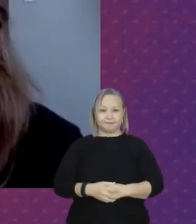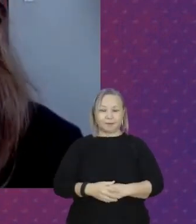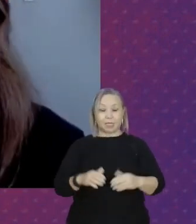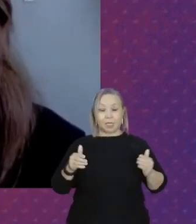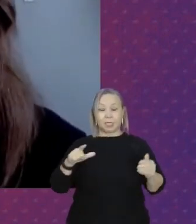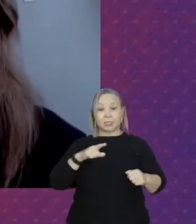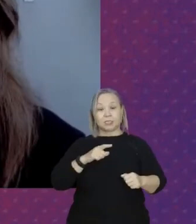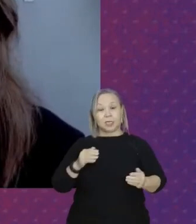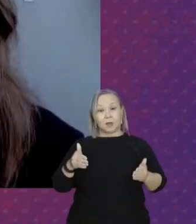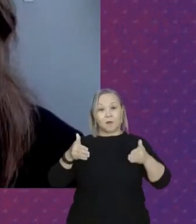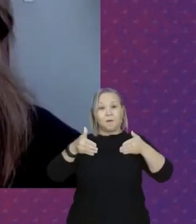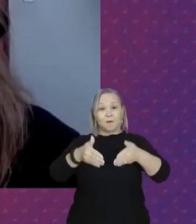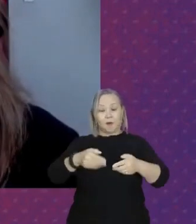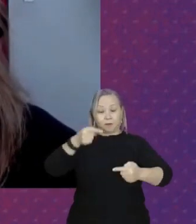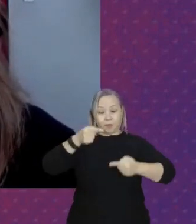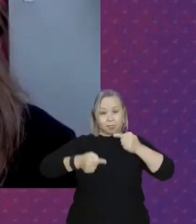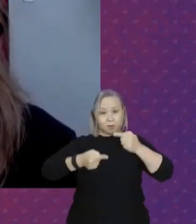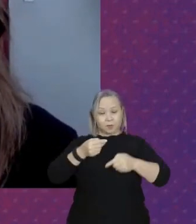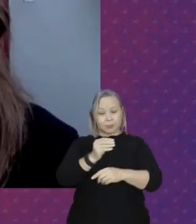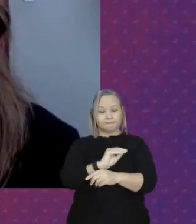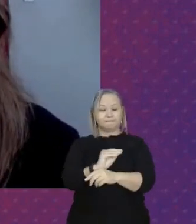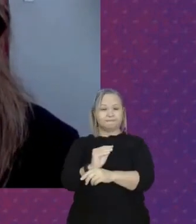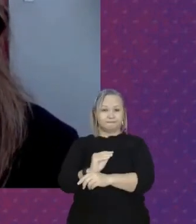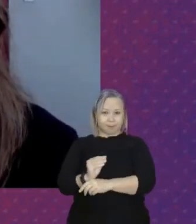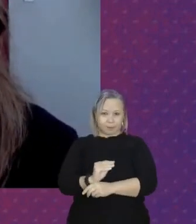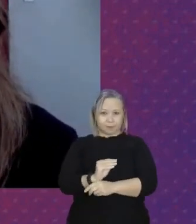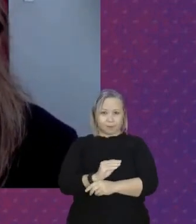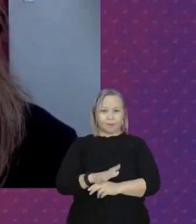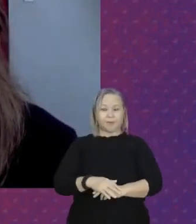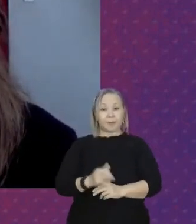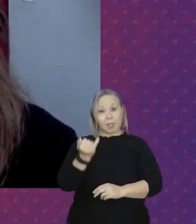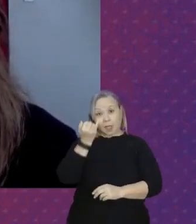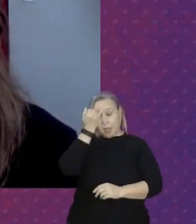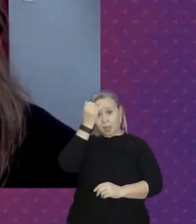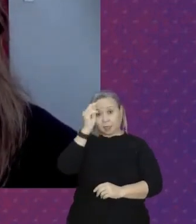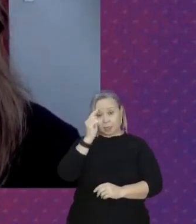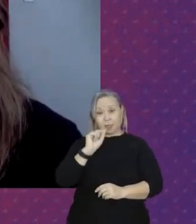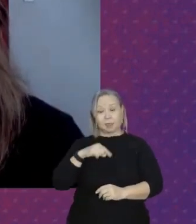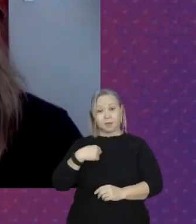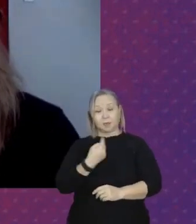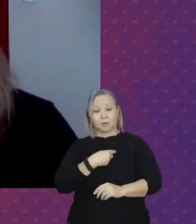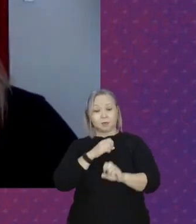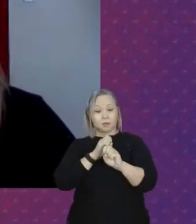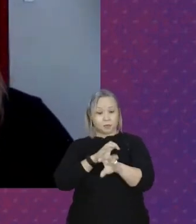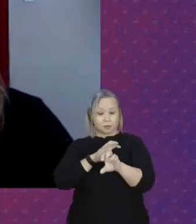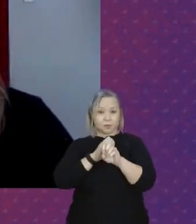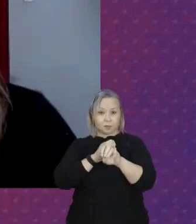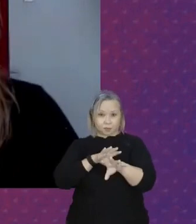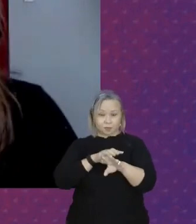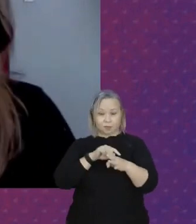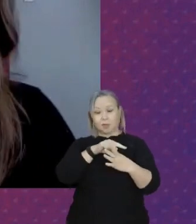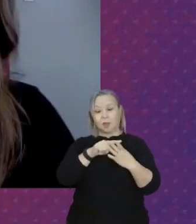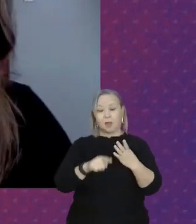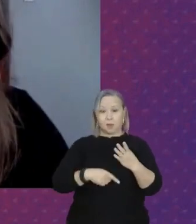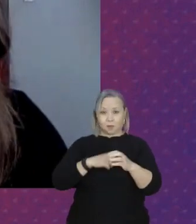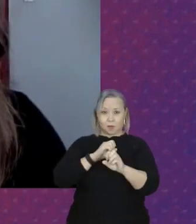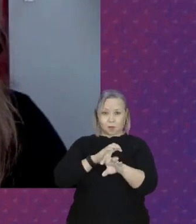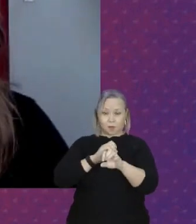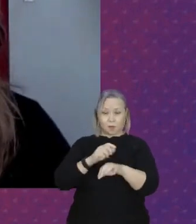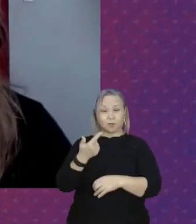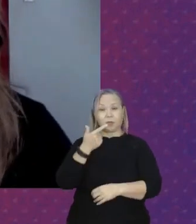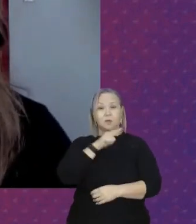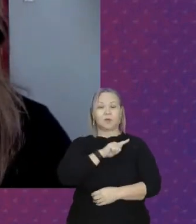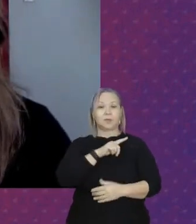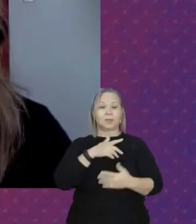foco nas políticas de cuidado. A ideia dessas nossas 4 aulas é